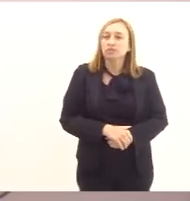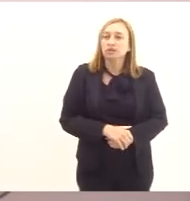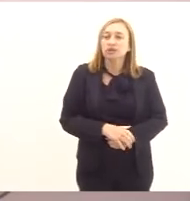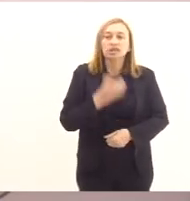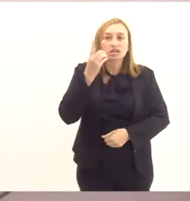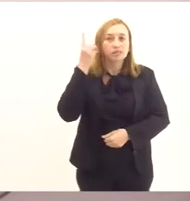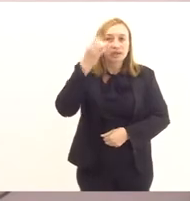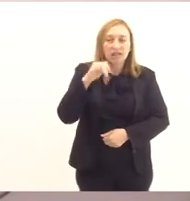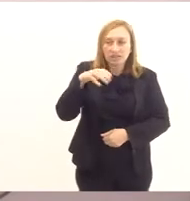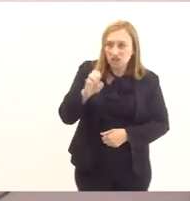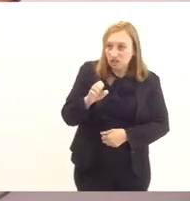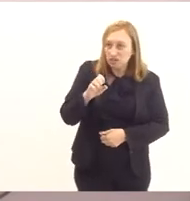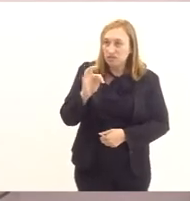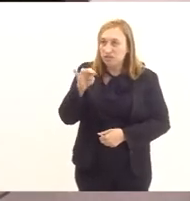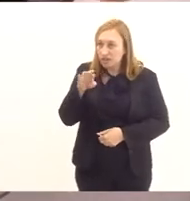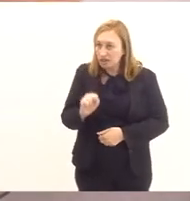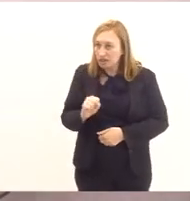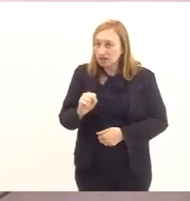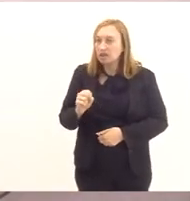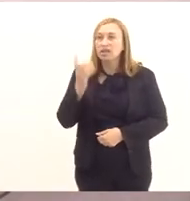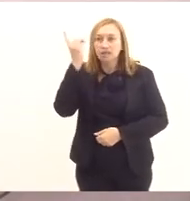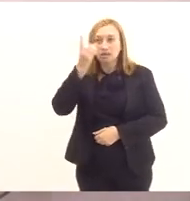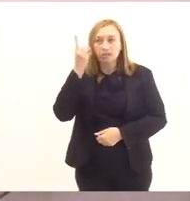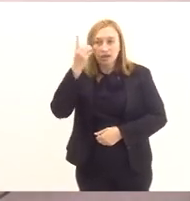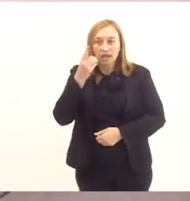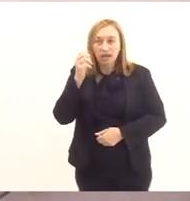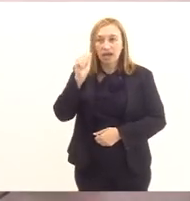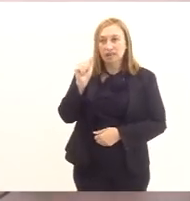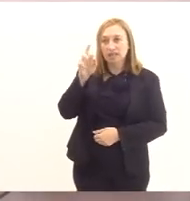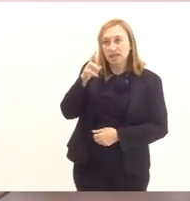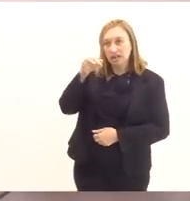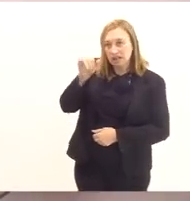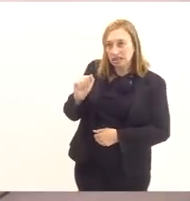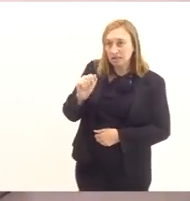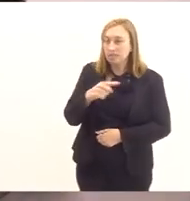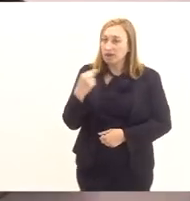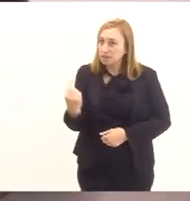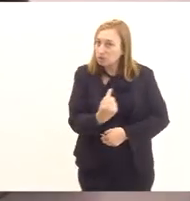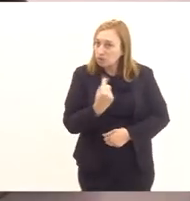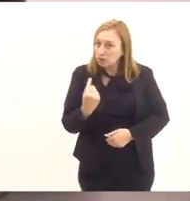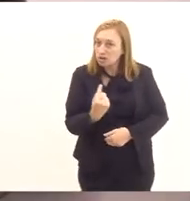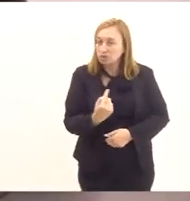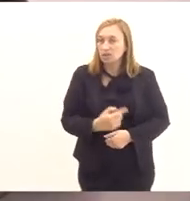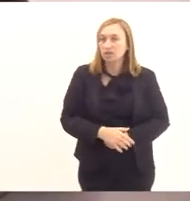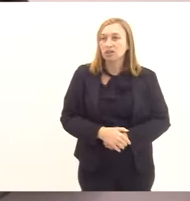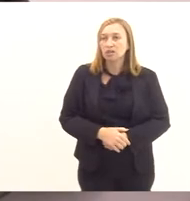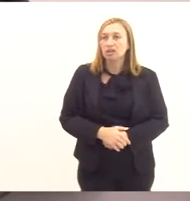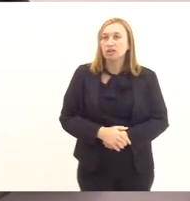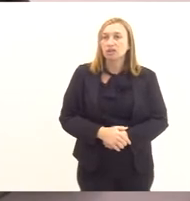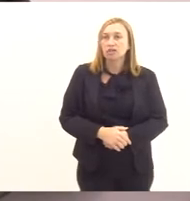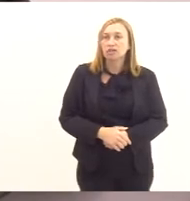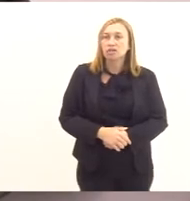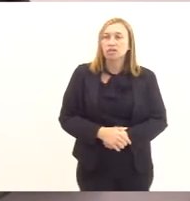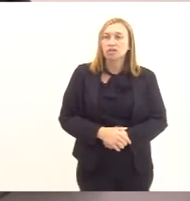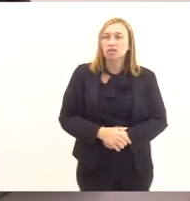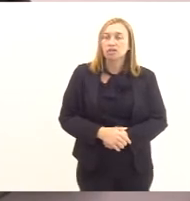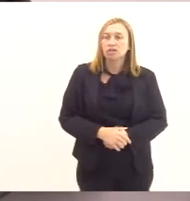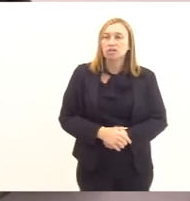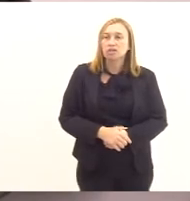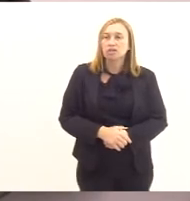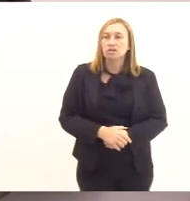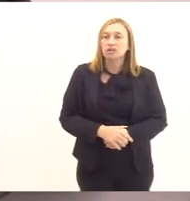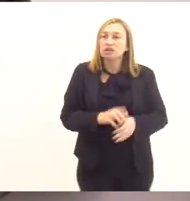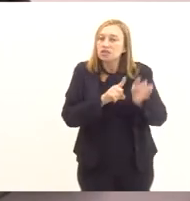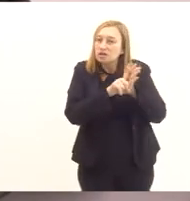Deputado Alexandre Freitas vossa excelência' deputada a Dra Adriana Baltazar para que nós e além de